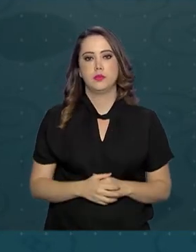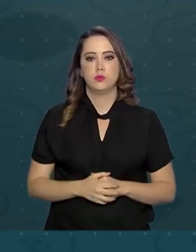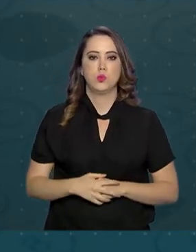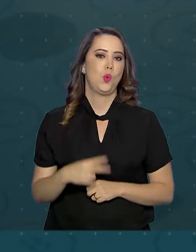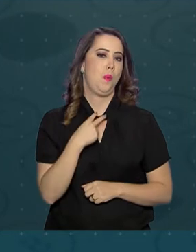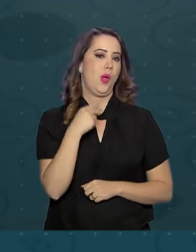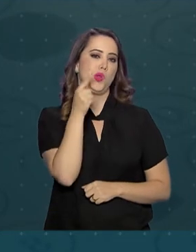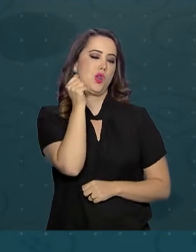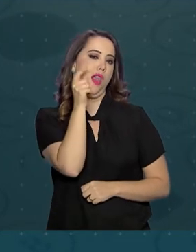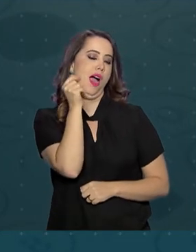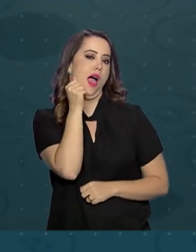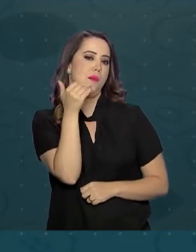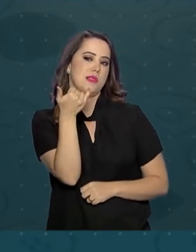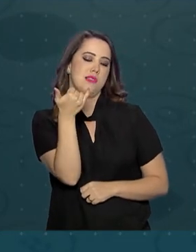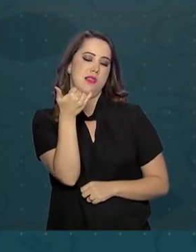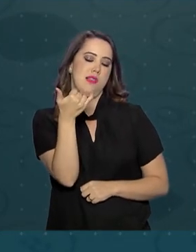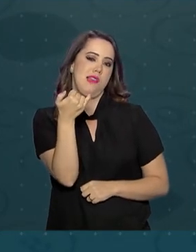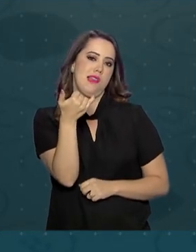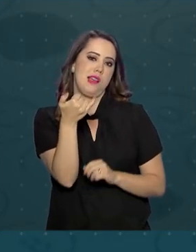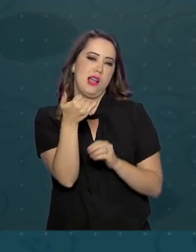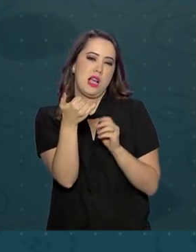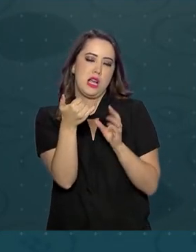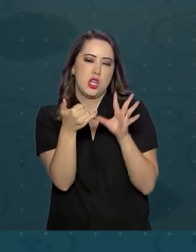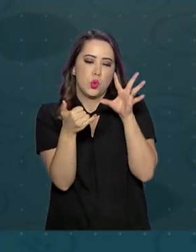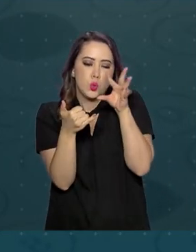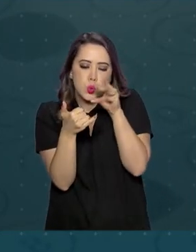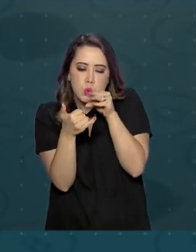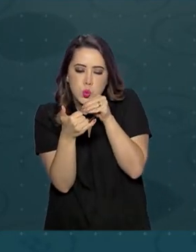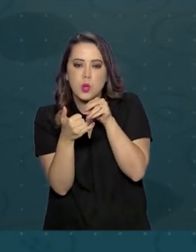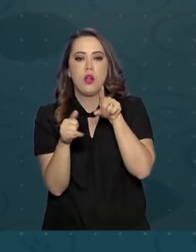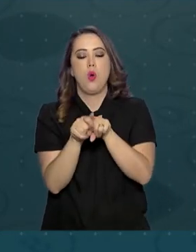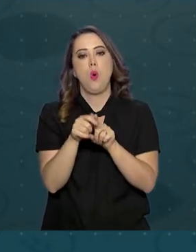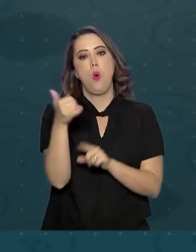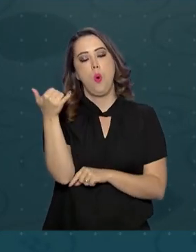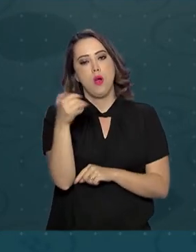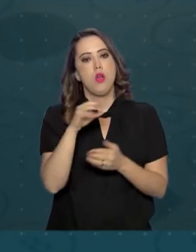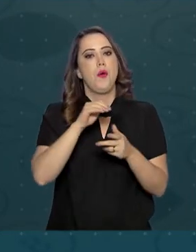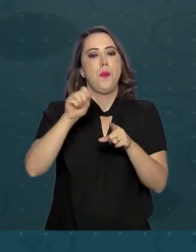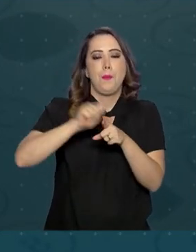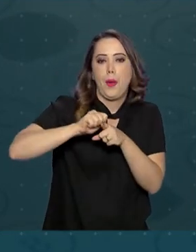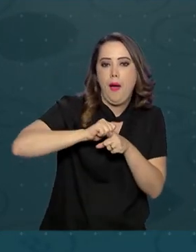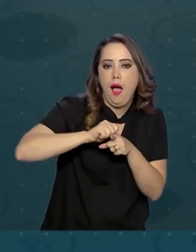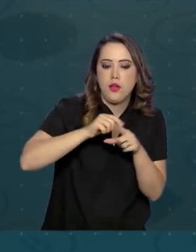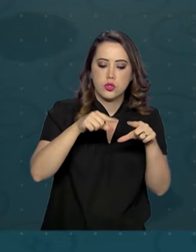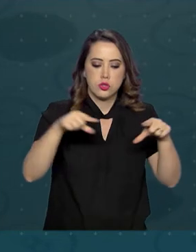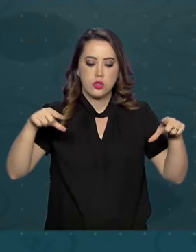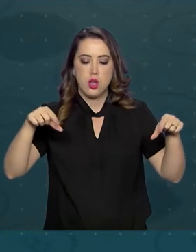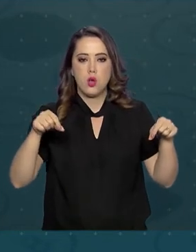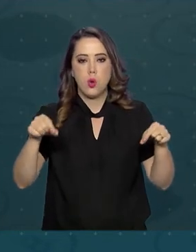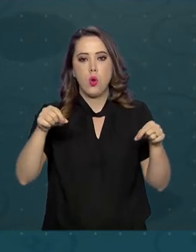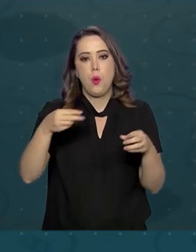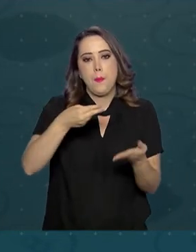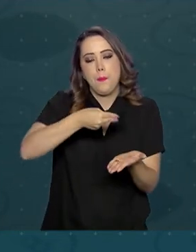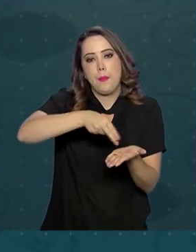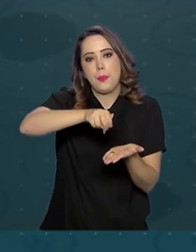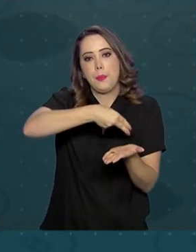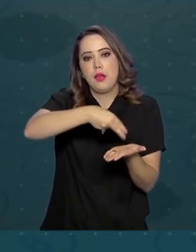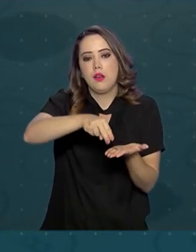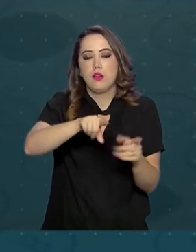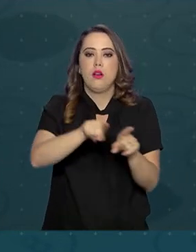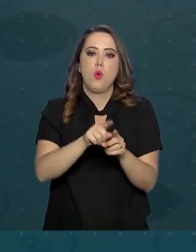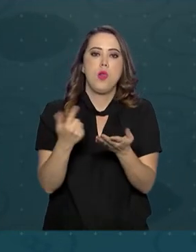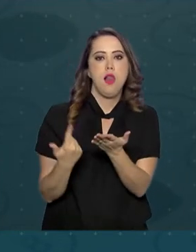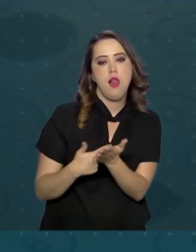lápis, caneta de material não transparente, lapiseira, borracha, régua, corretivo, livros,